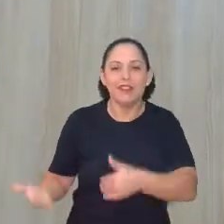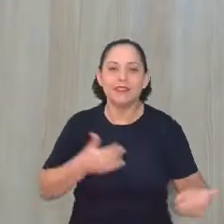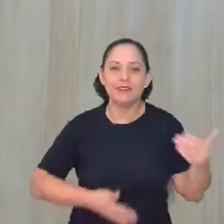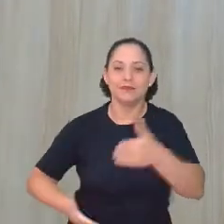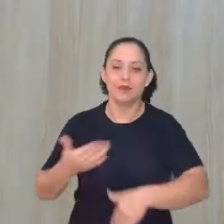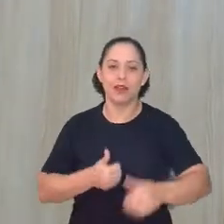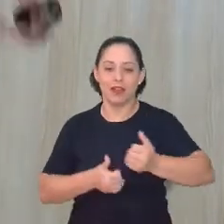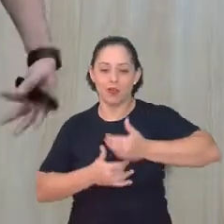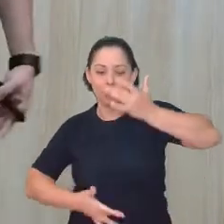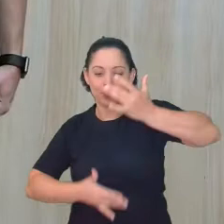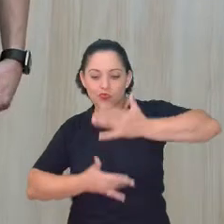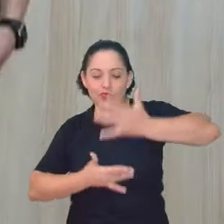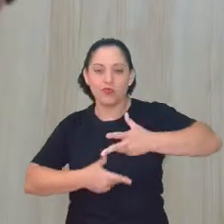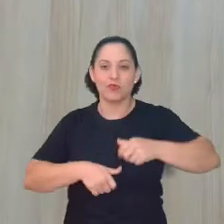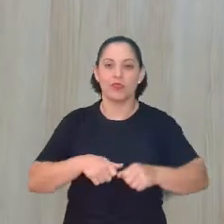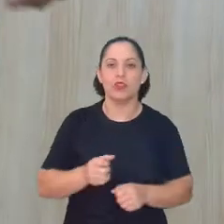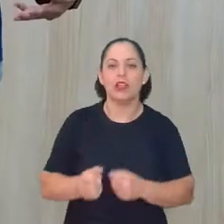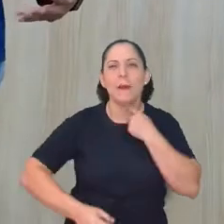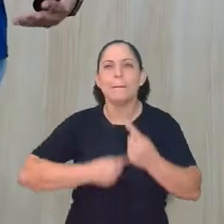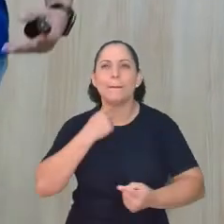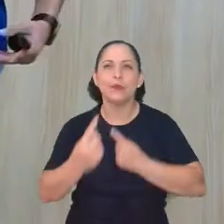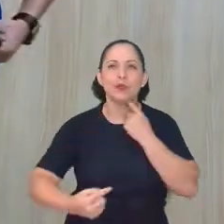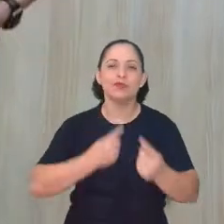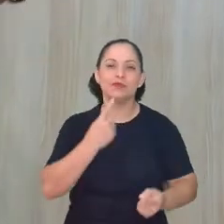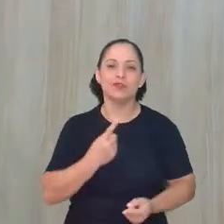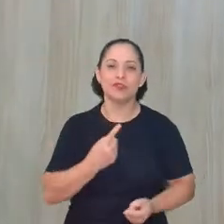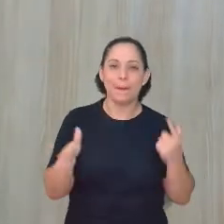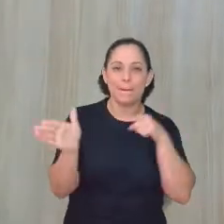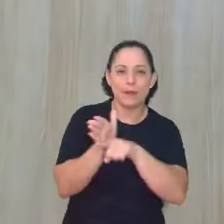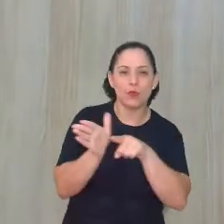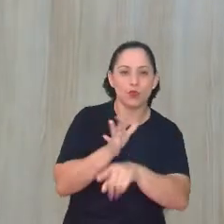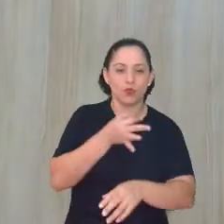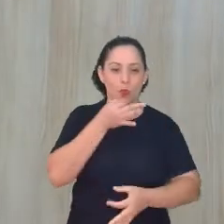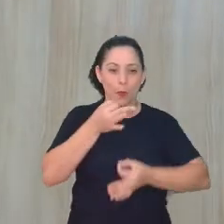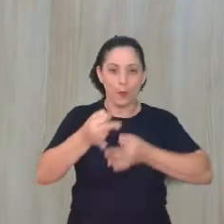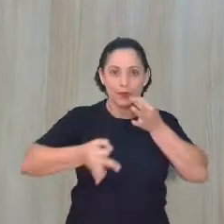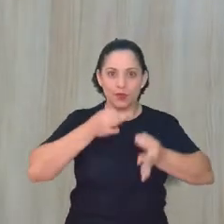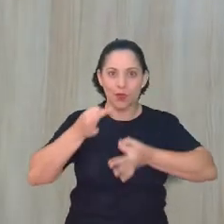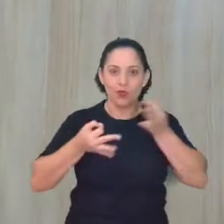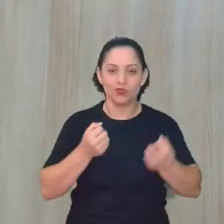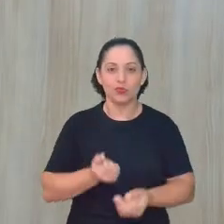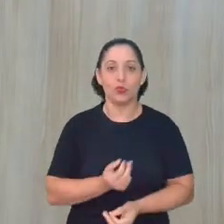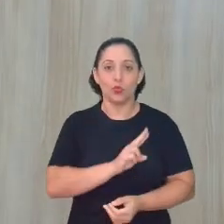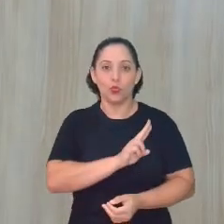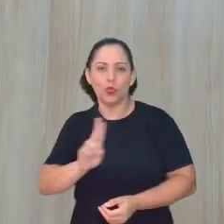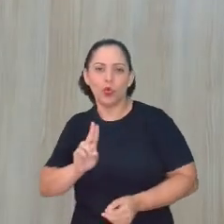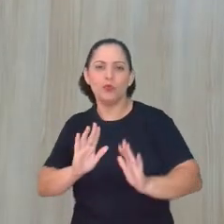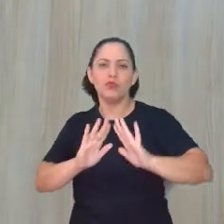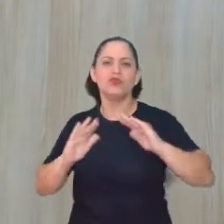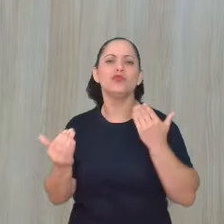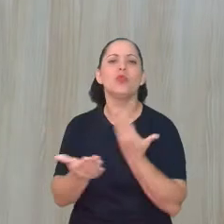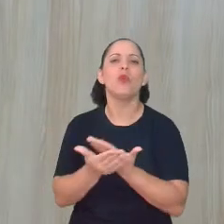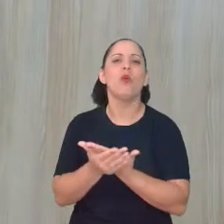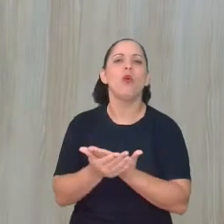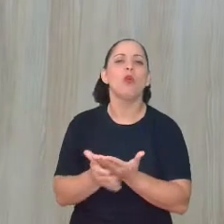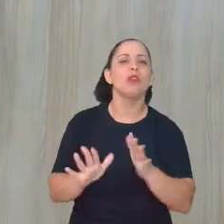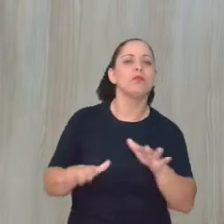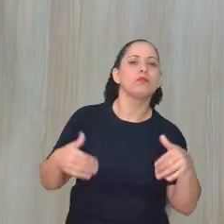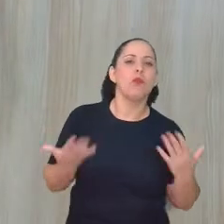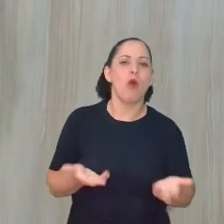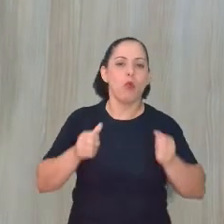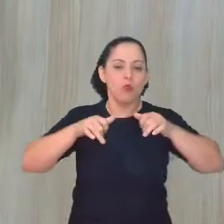mandar suas dúvidas, perguntas, sugestões, o seu nome, a escola que você estuda aí de